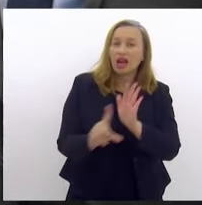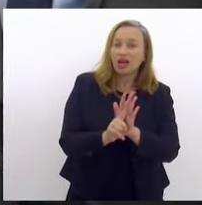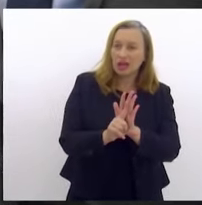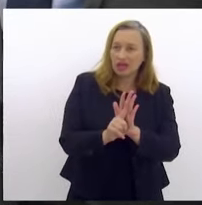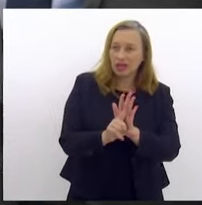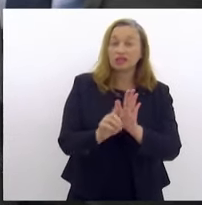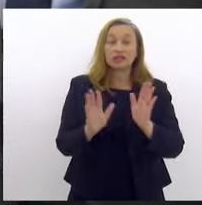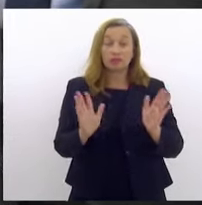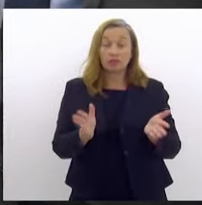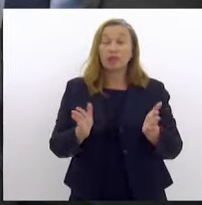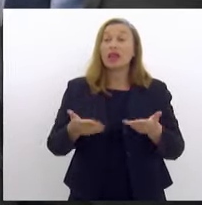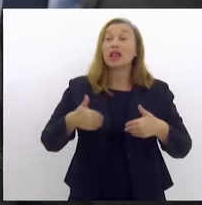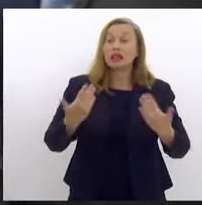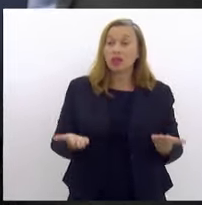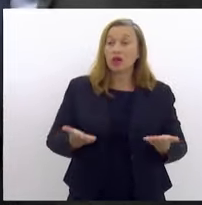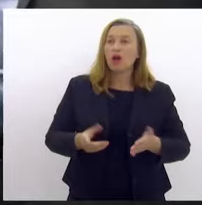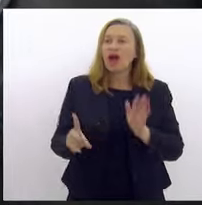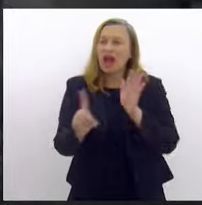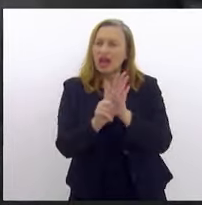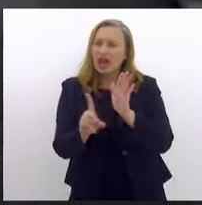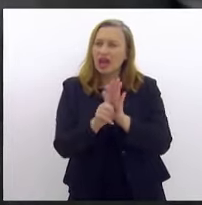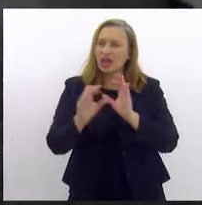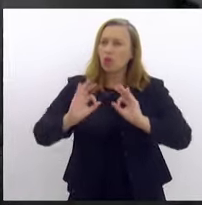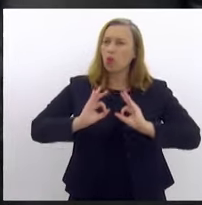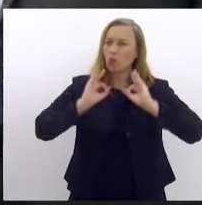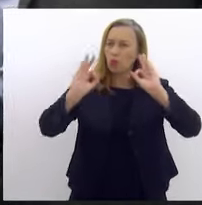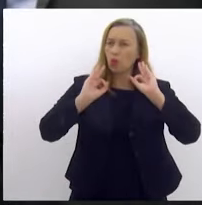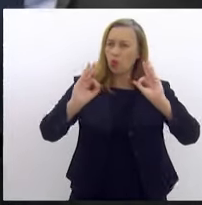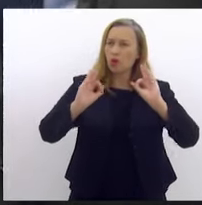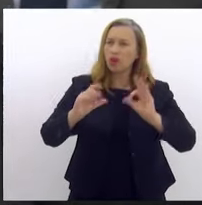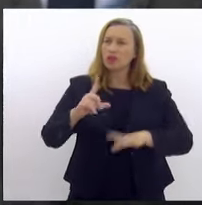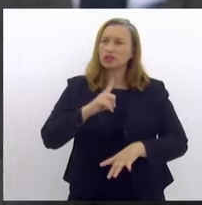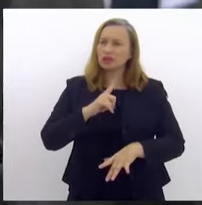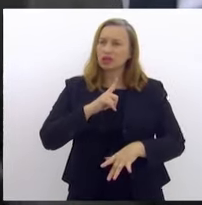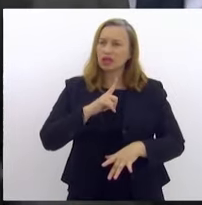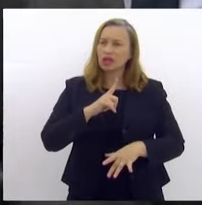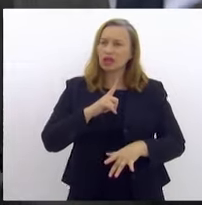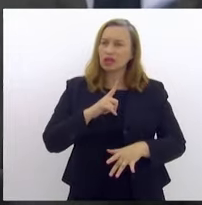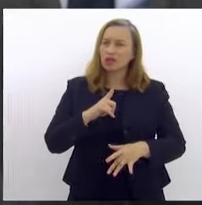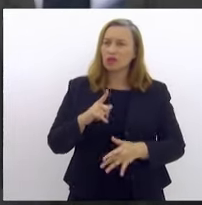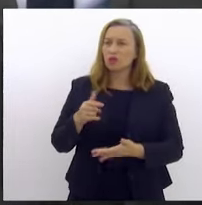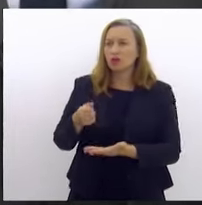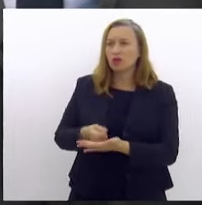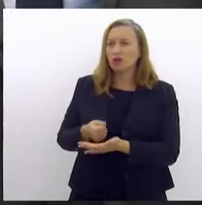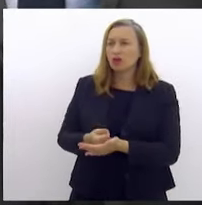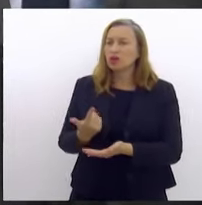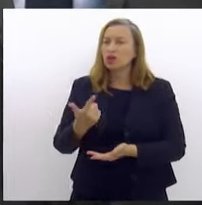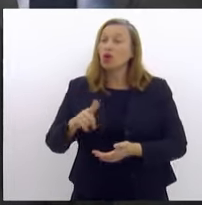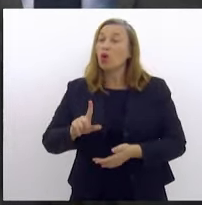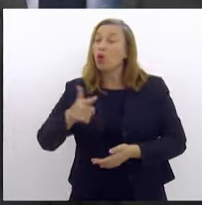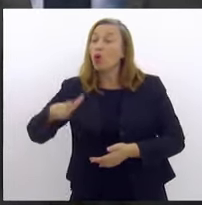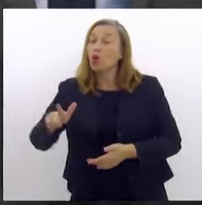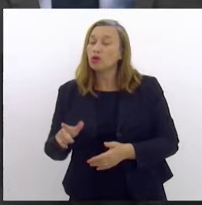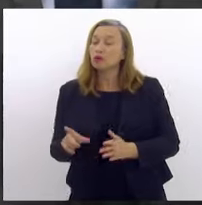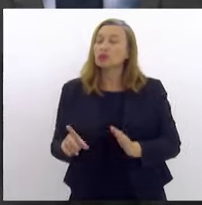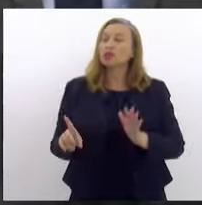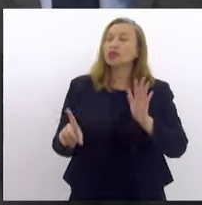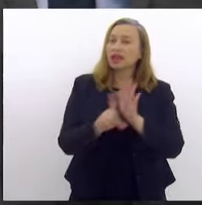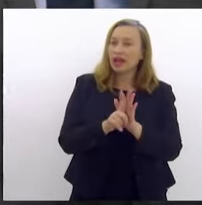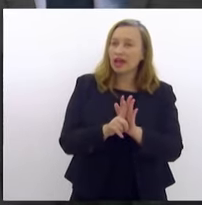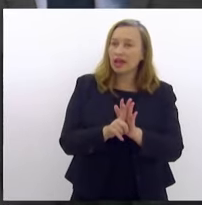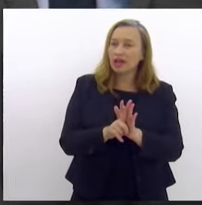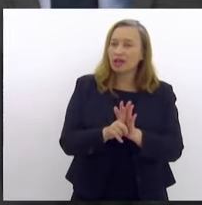ordinárias, portanto, a lei ordinária tem o condão de revocar outra lei ordinária, um decreto-lei